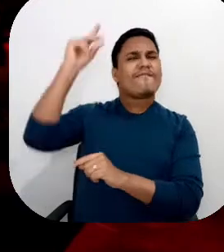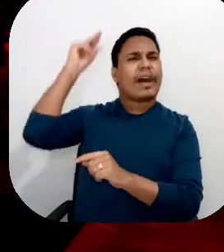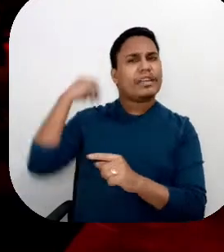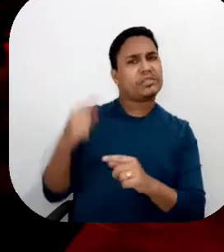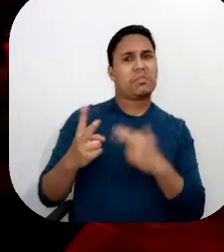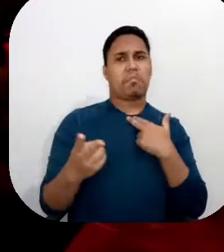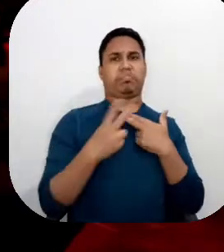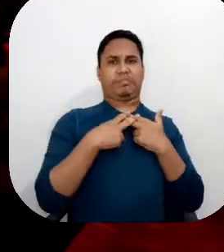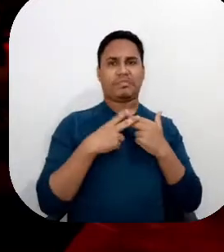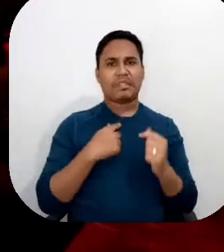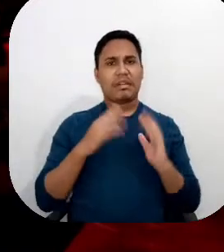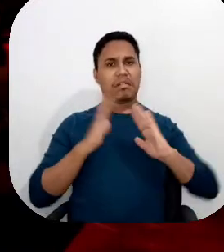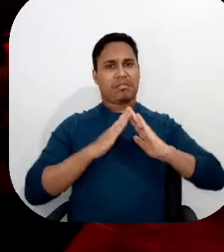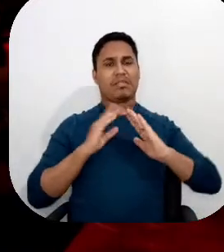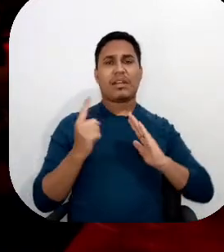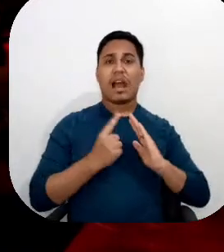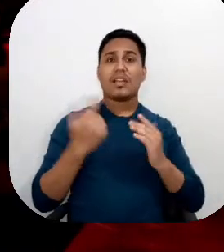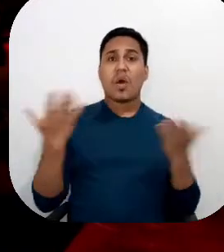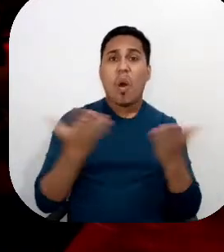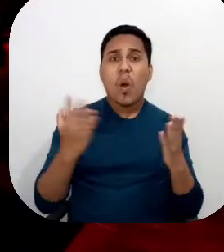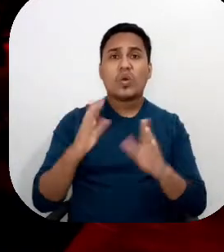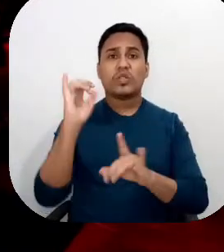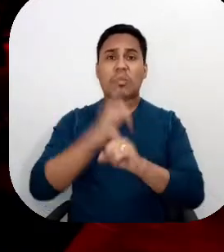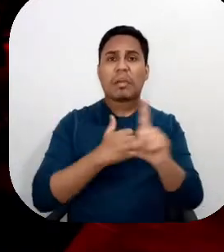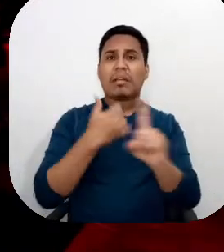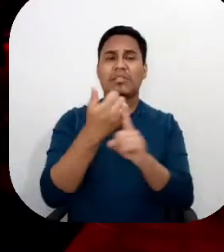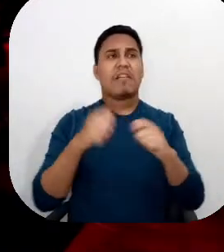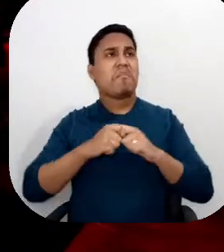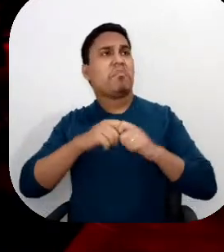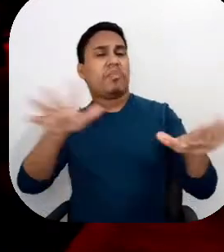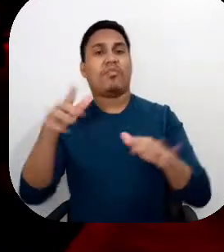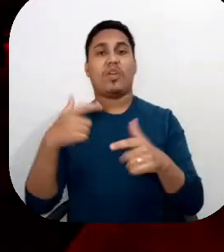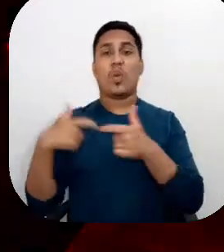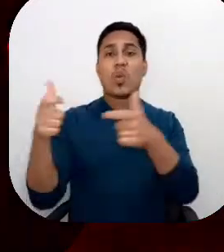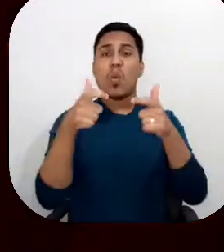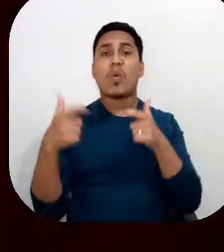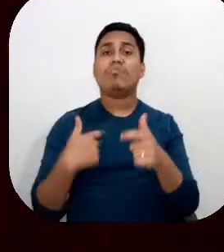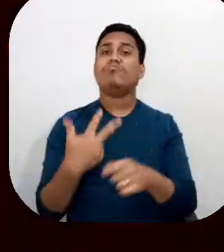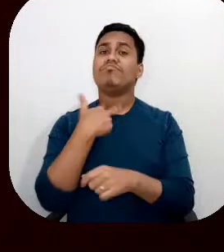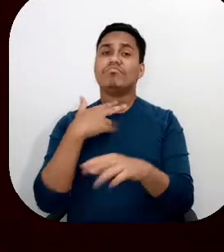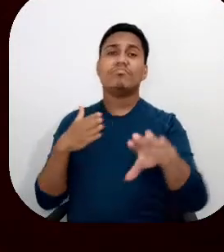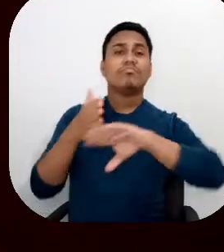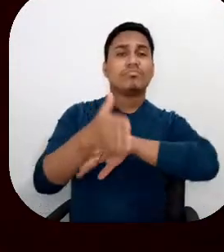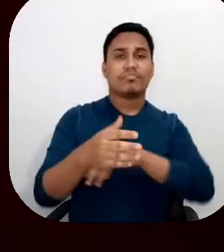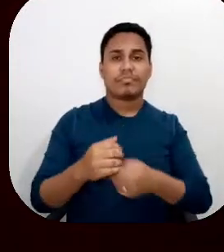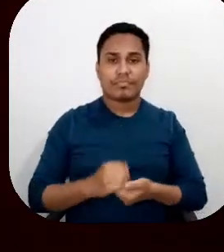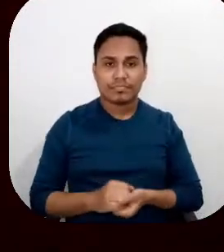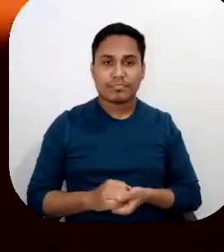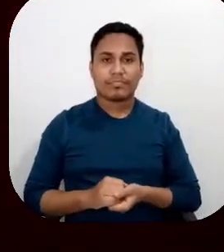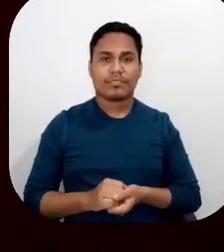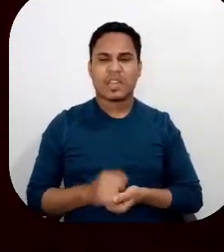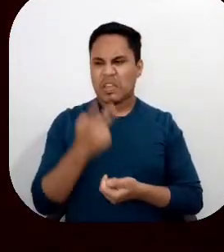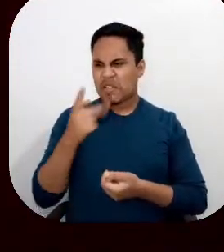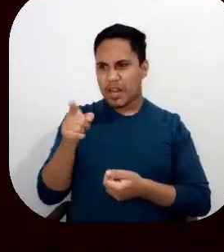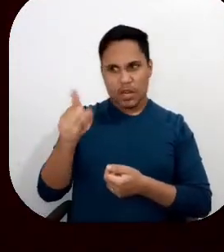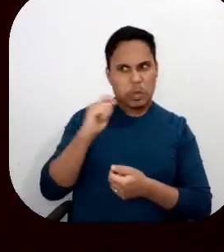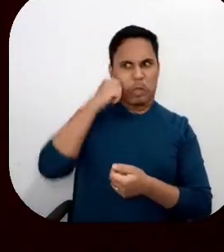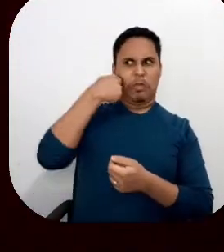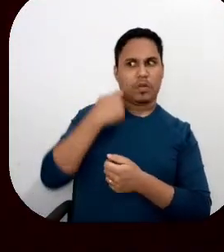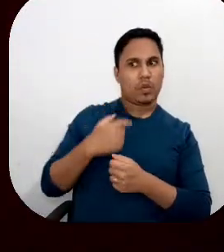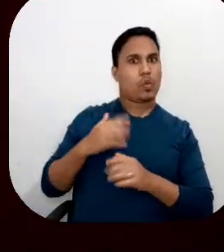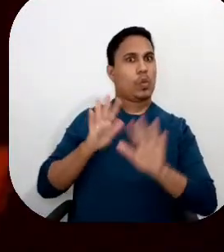anos atrás. Essa praga se estendeu e tem lugar que hoje é meu e que eu não ando mais. Suspeito,